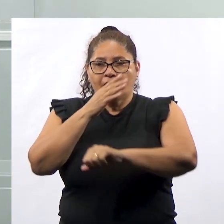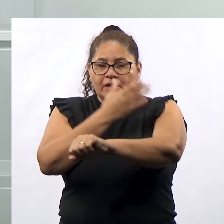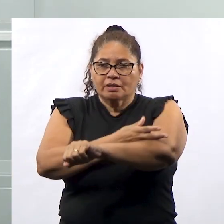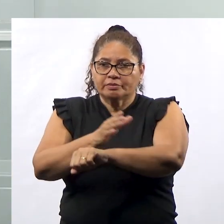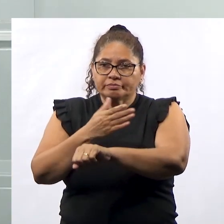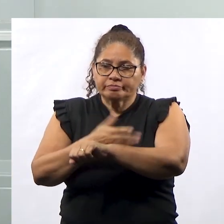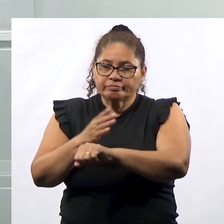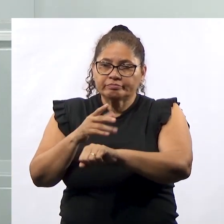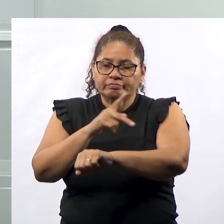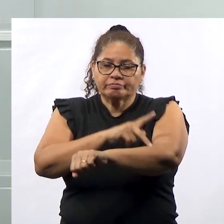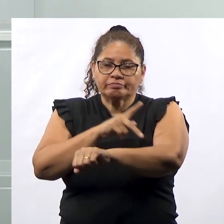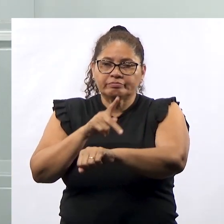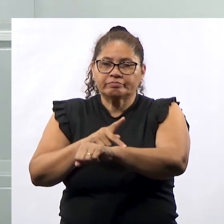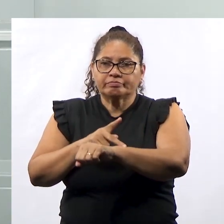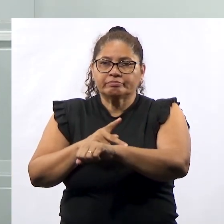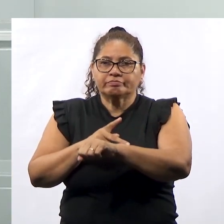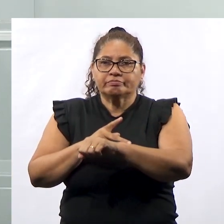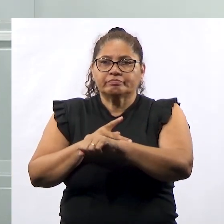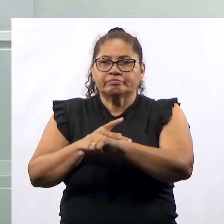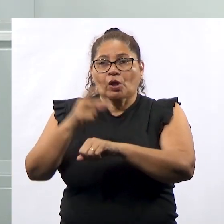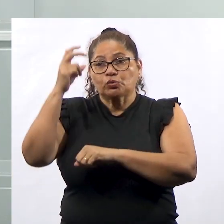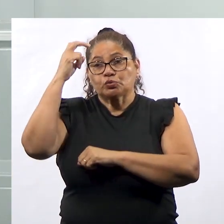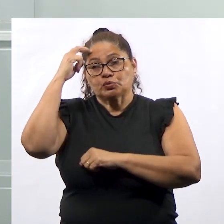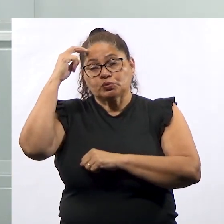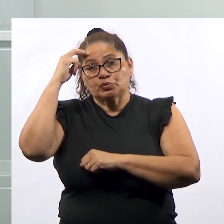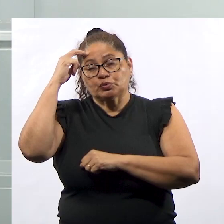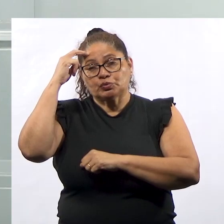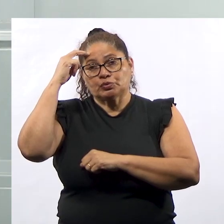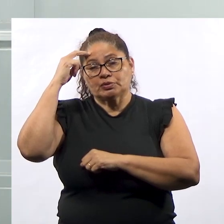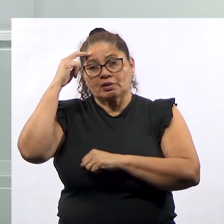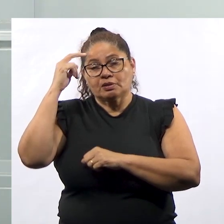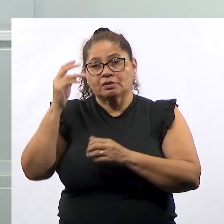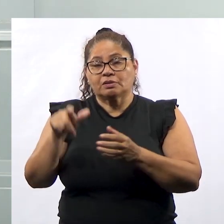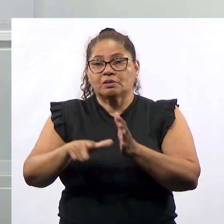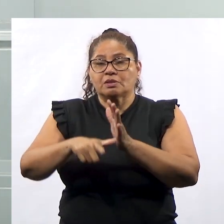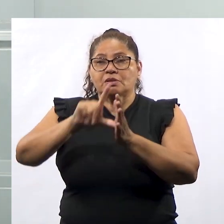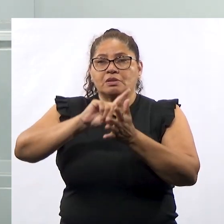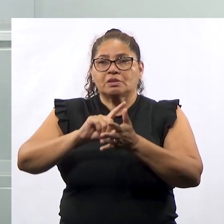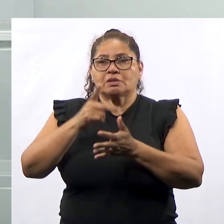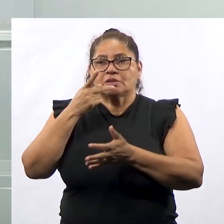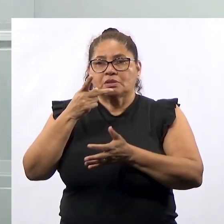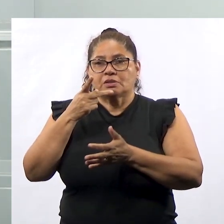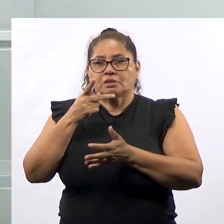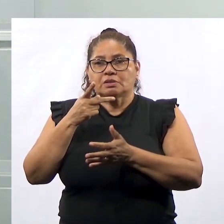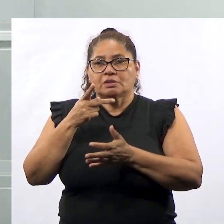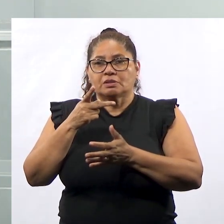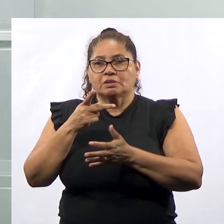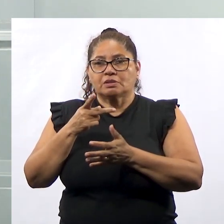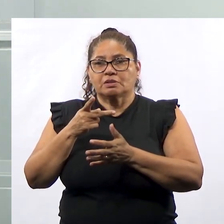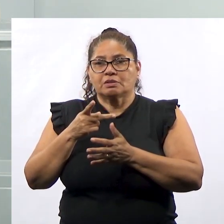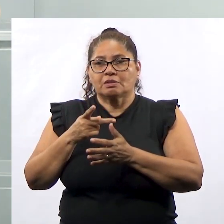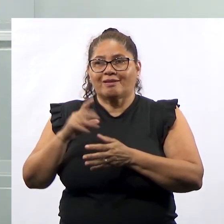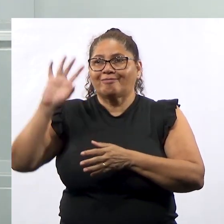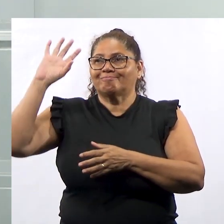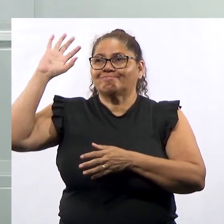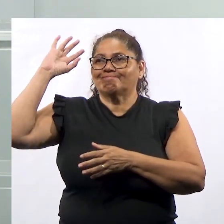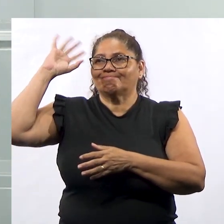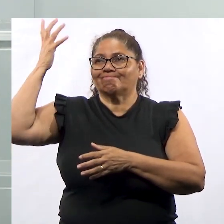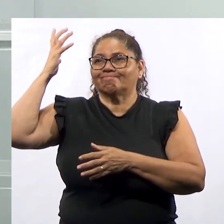prática pedagógica intercultural, ela é, antes de mais nada, isso que eu estou querendo dizer, uma